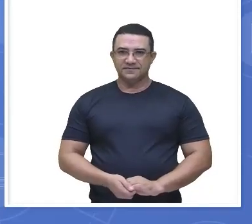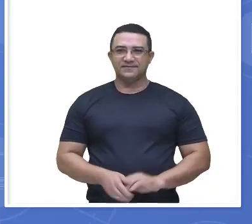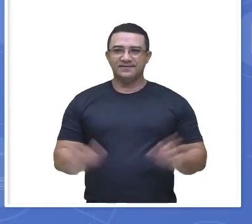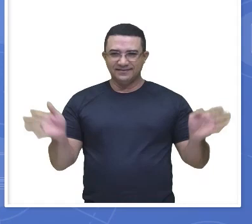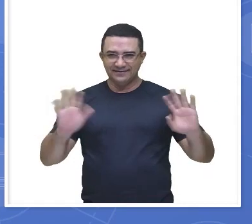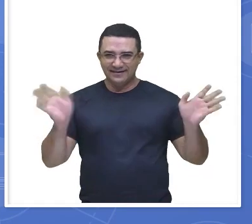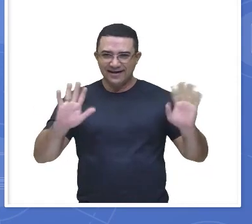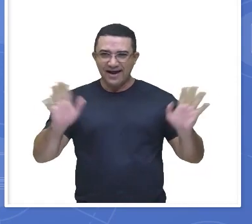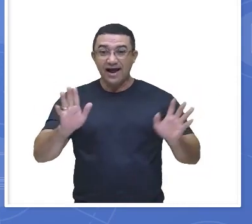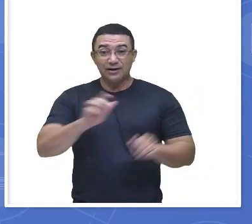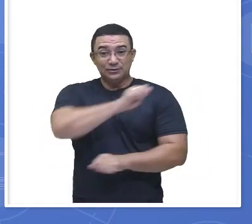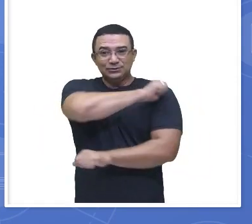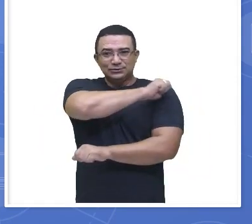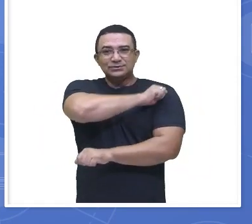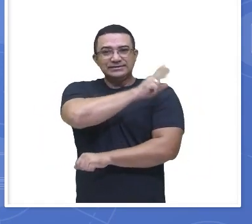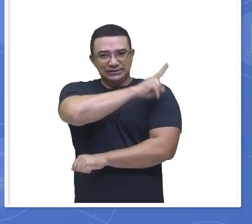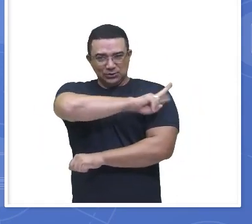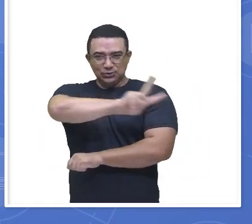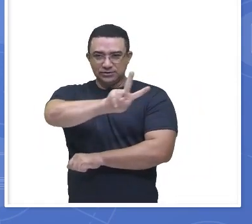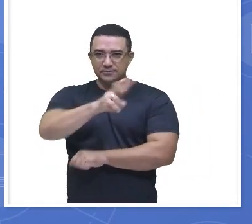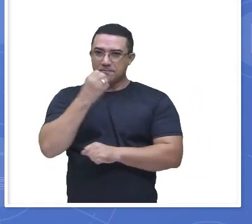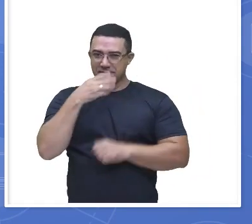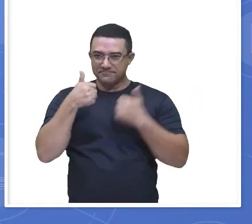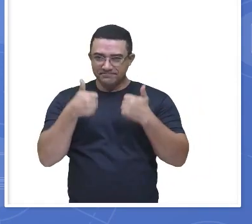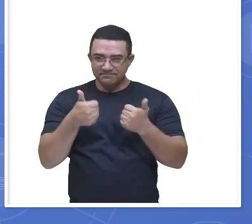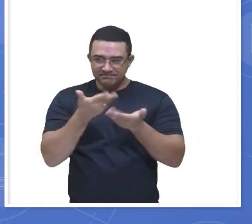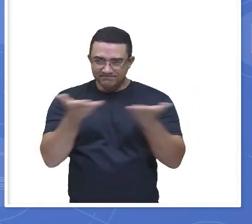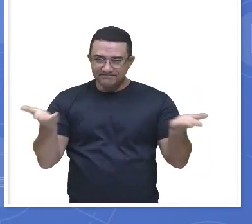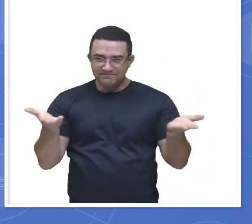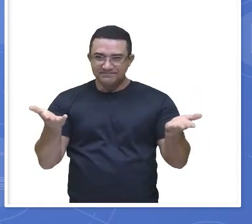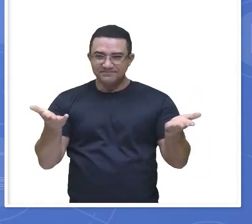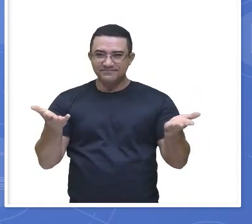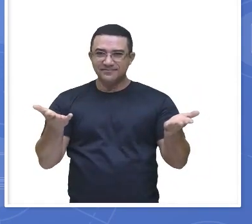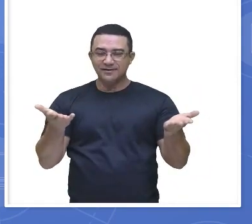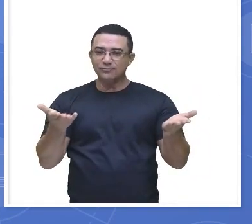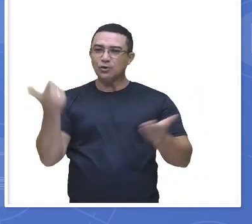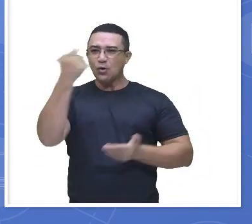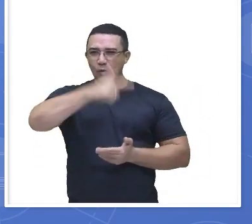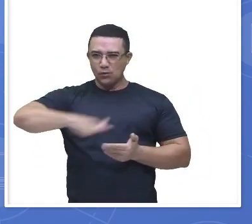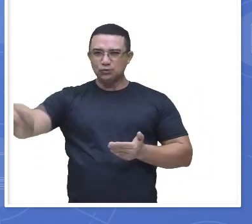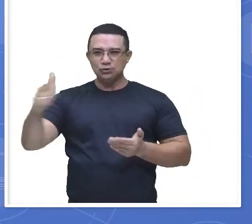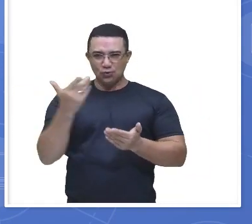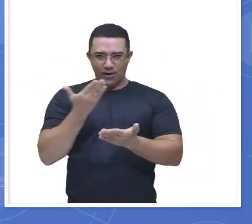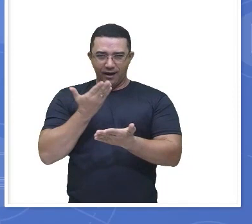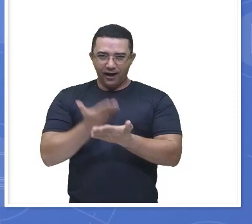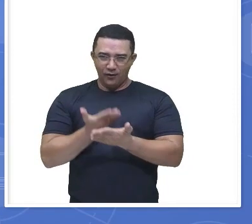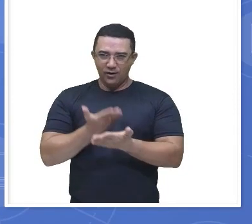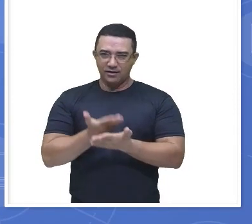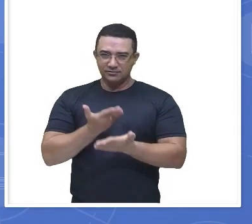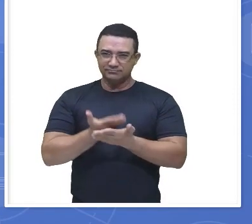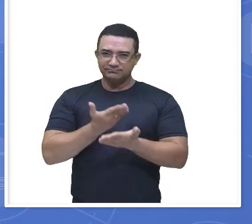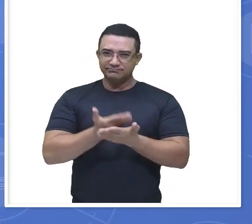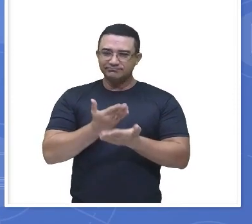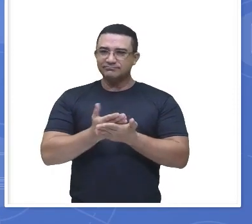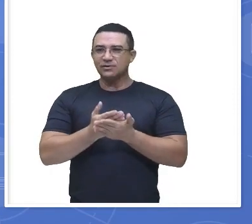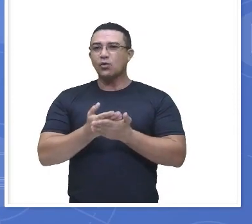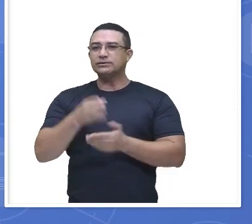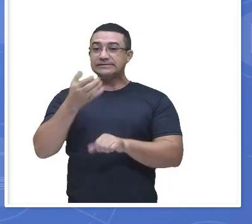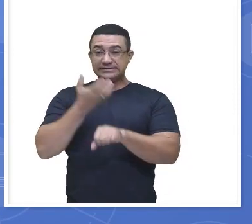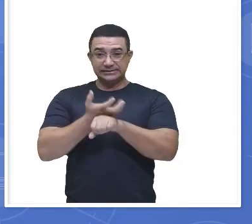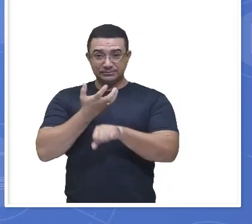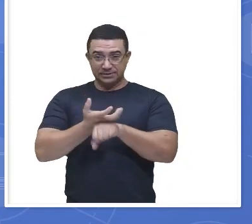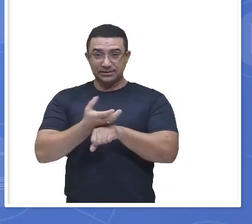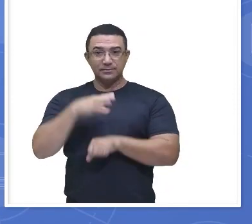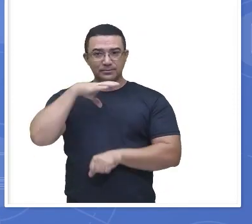bem, pessoal do segundo ano? Tudo bem com vocês? Vamos continuar a nossa aula com a língua portuguesa.